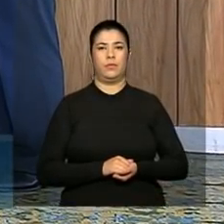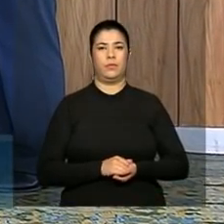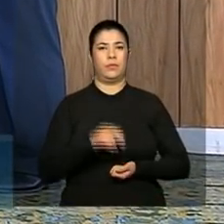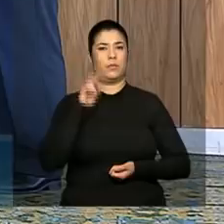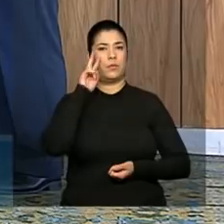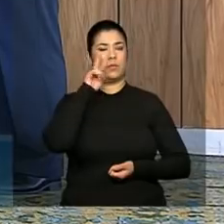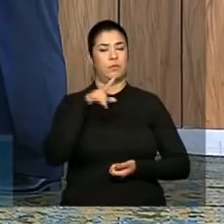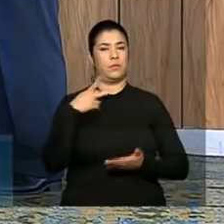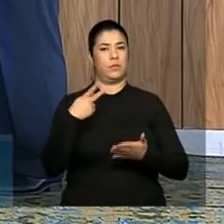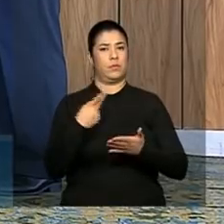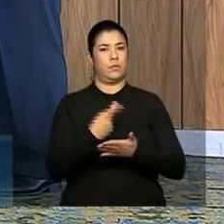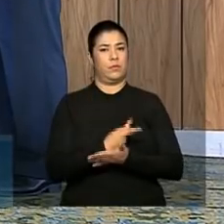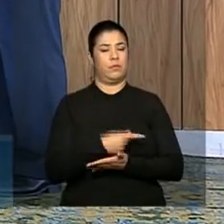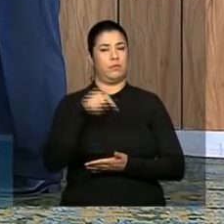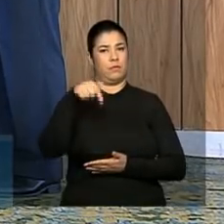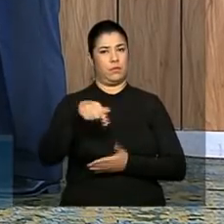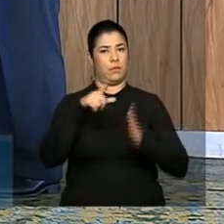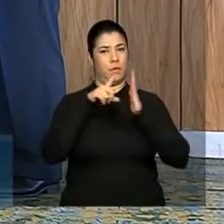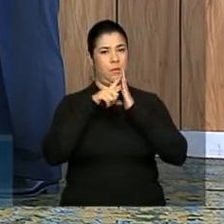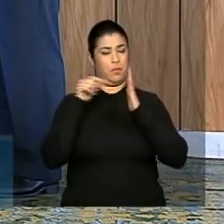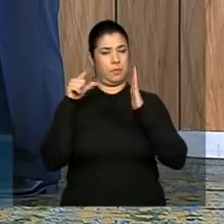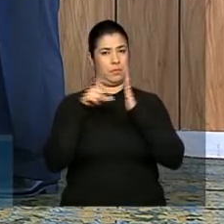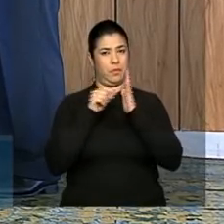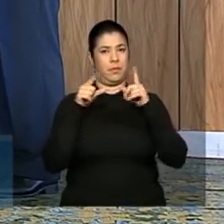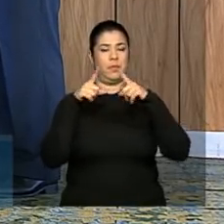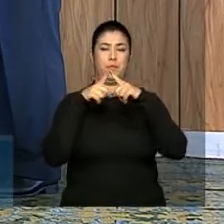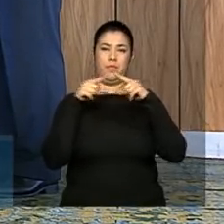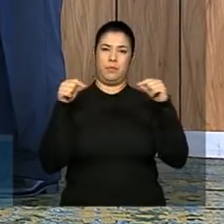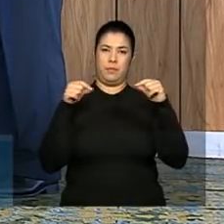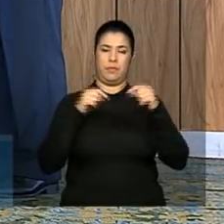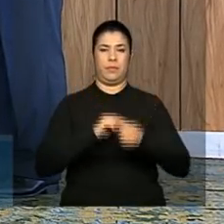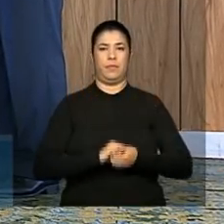Cerimônia realizada no Palácio do Planalto, em Brasília.